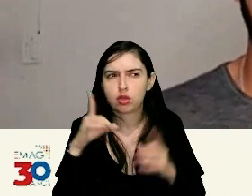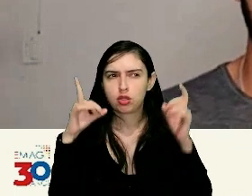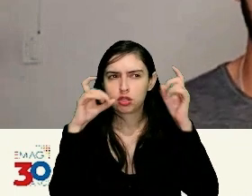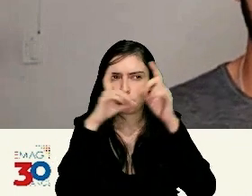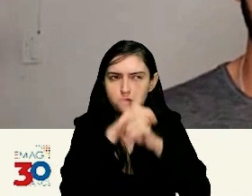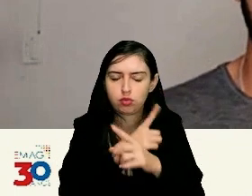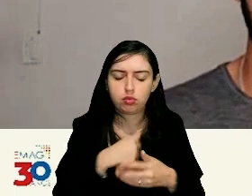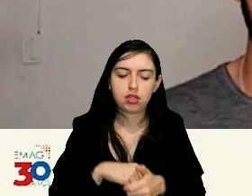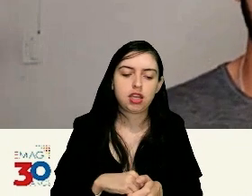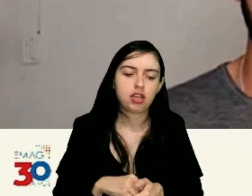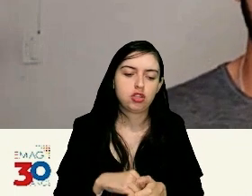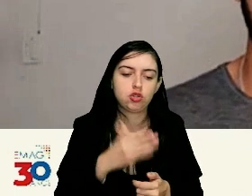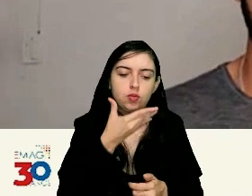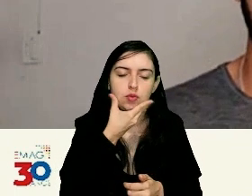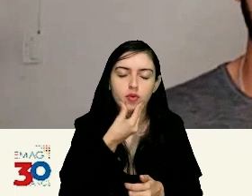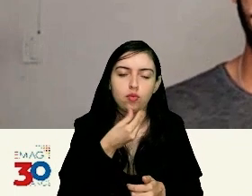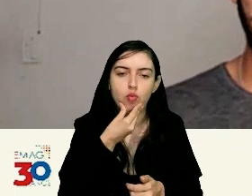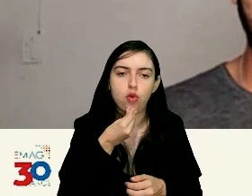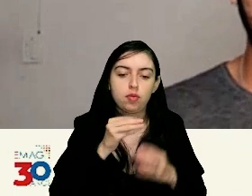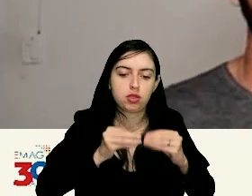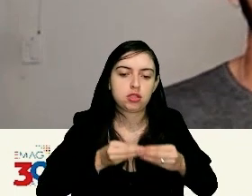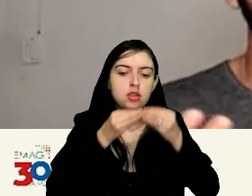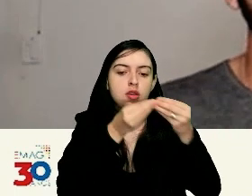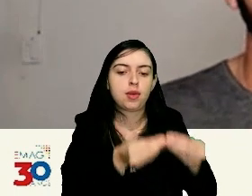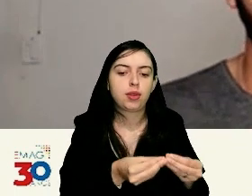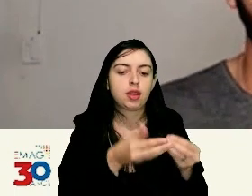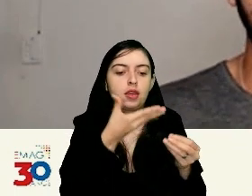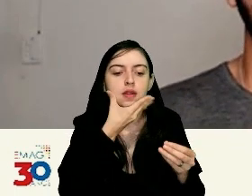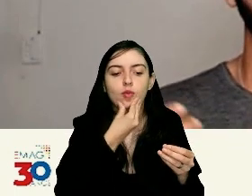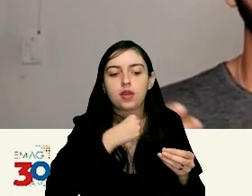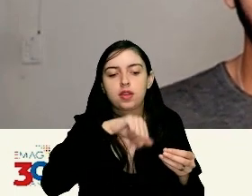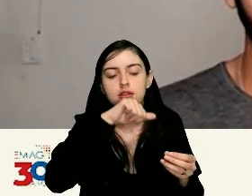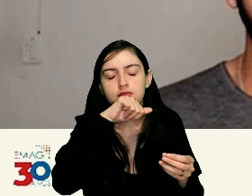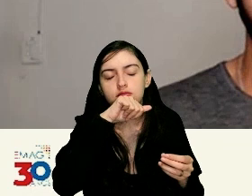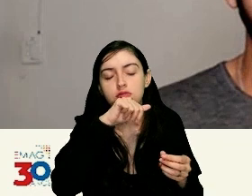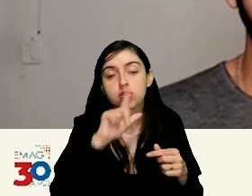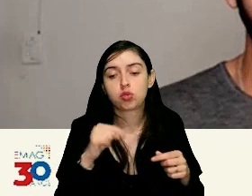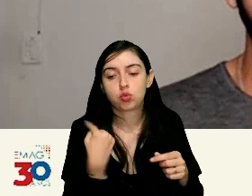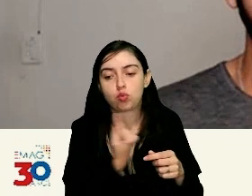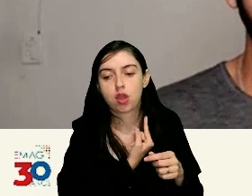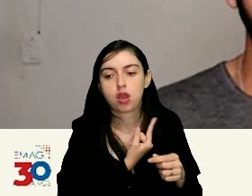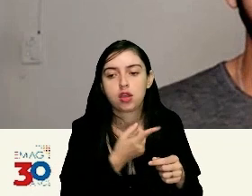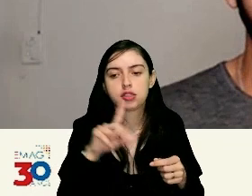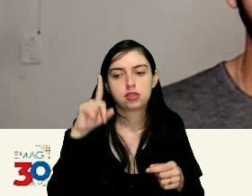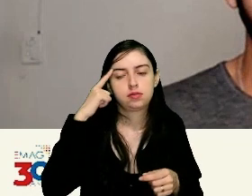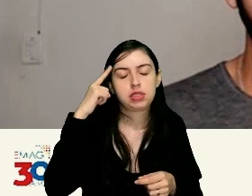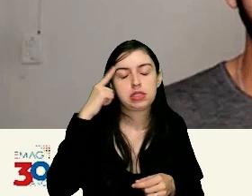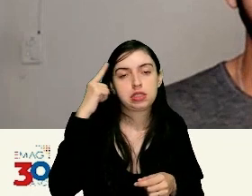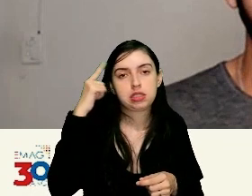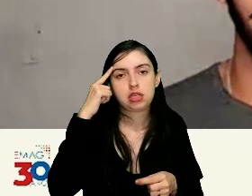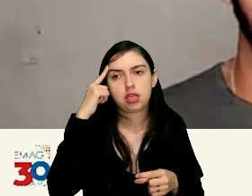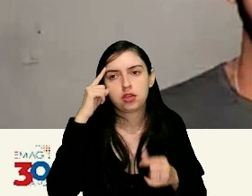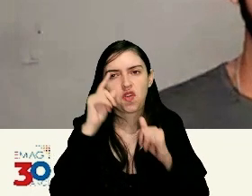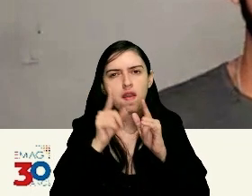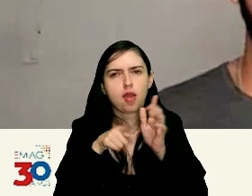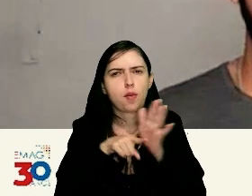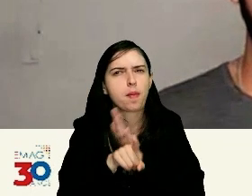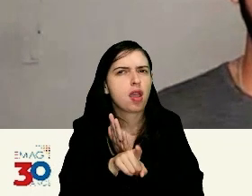sobre a paternidade. Que estão aqui como nós, refletindo, questionando e querendo fazer